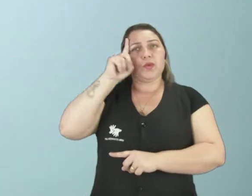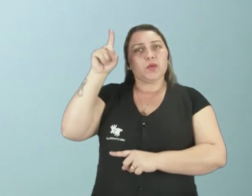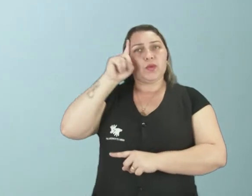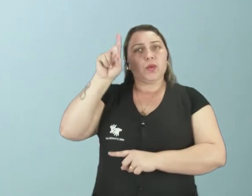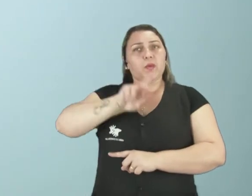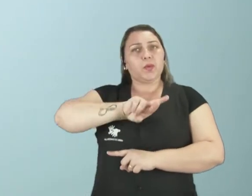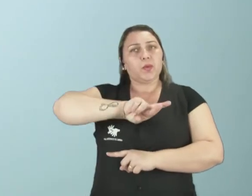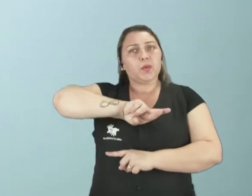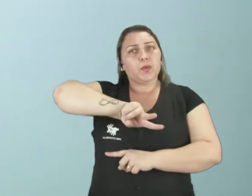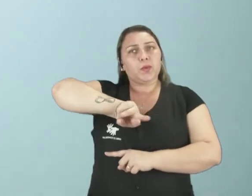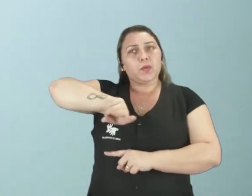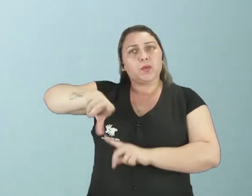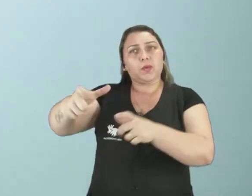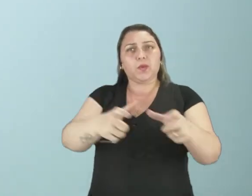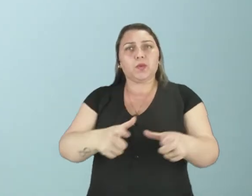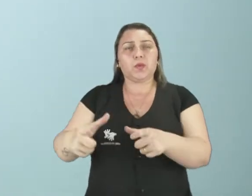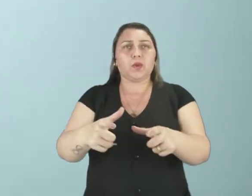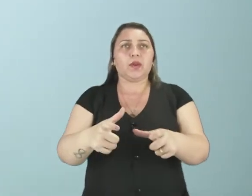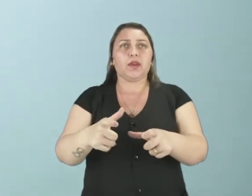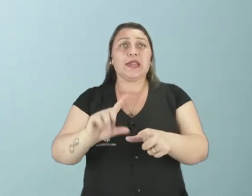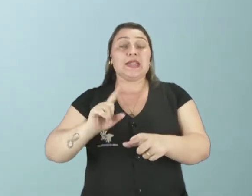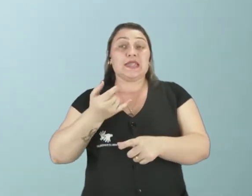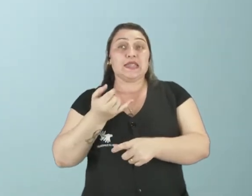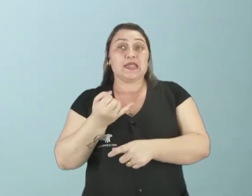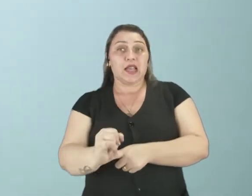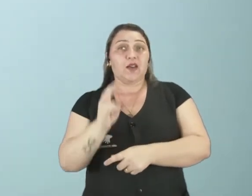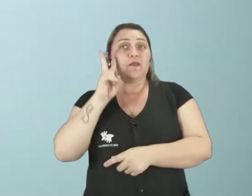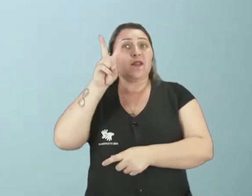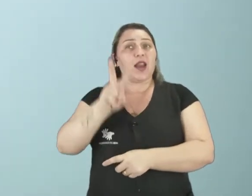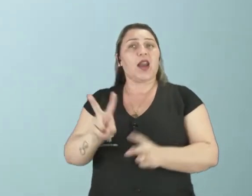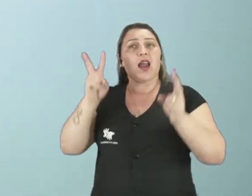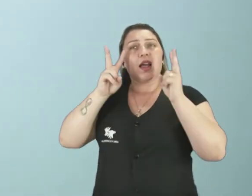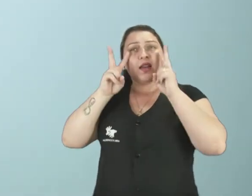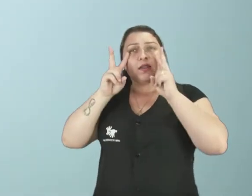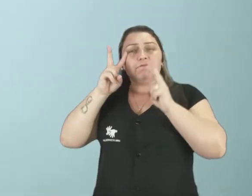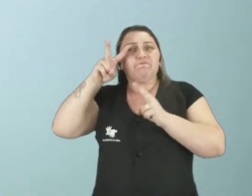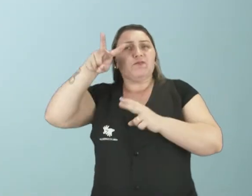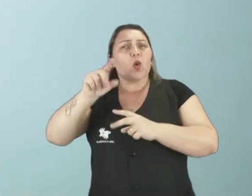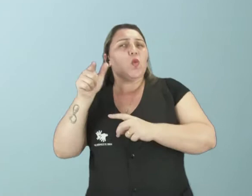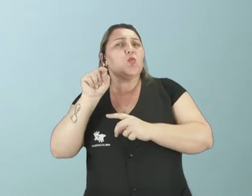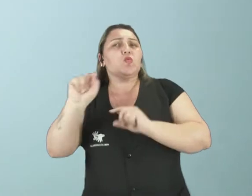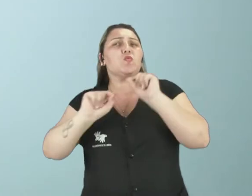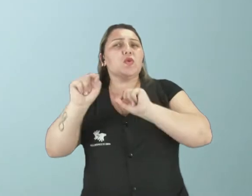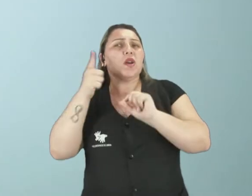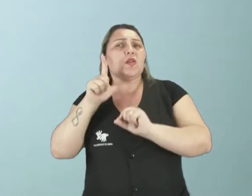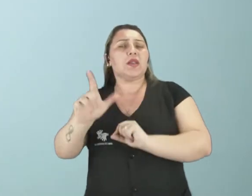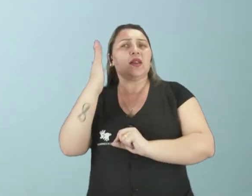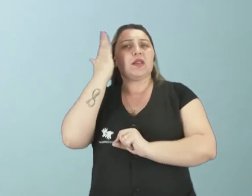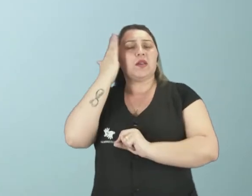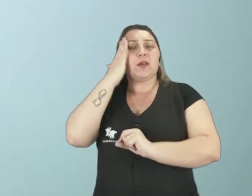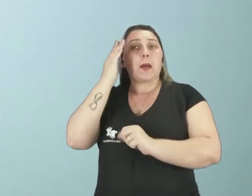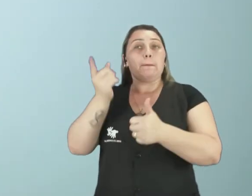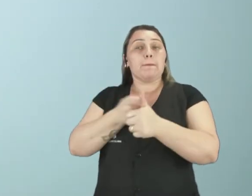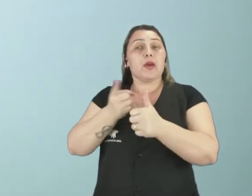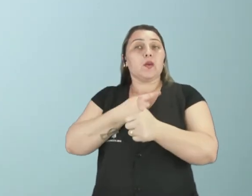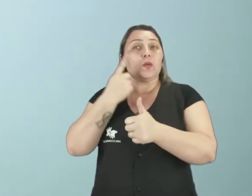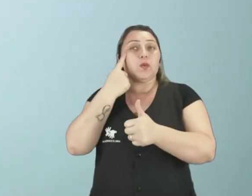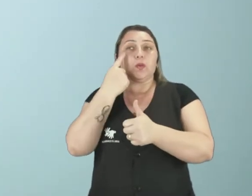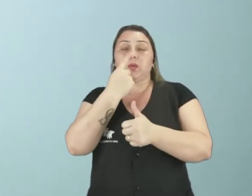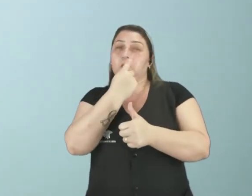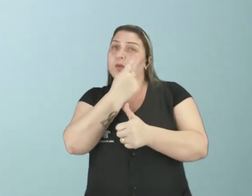em várias áreas. Se a gente falar da visão em si, o que a gente consegue saber? Primeiro, o nosso olho ele